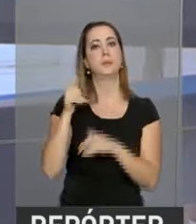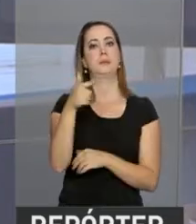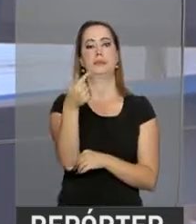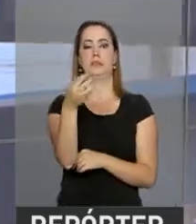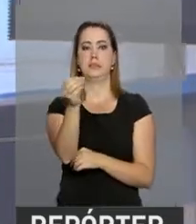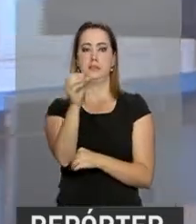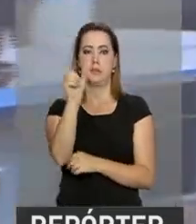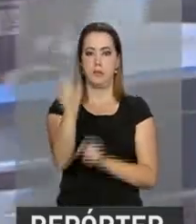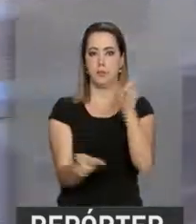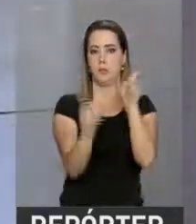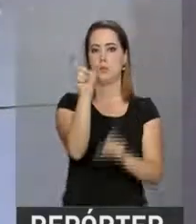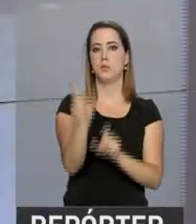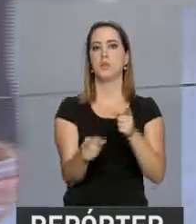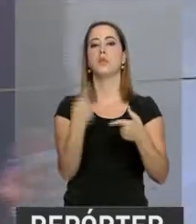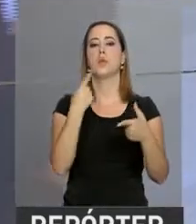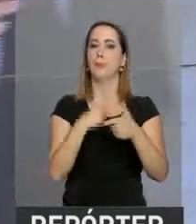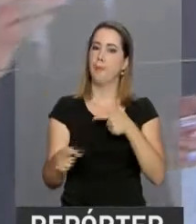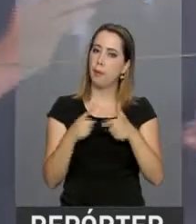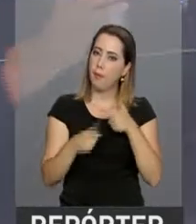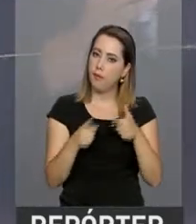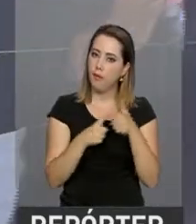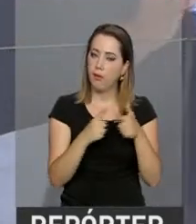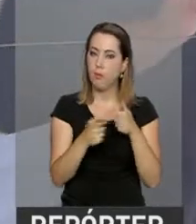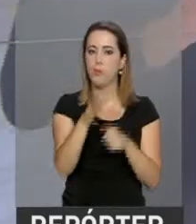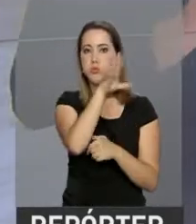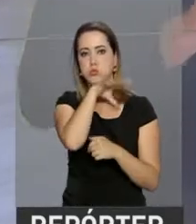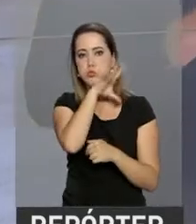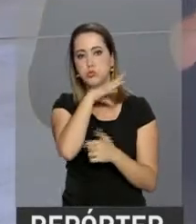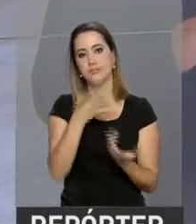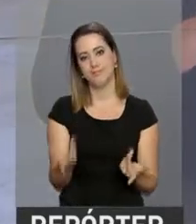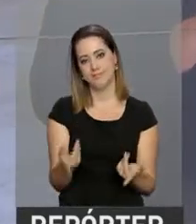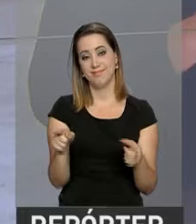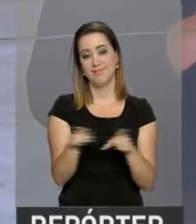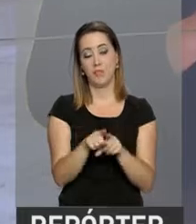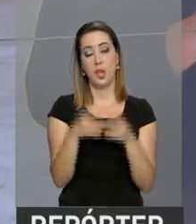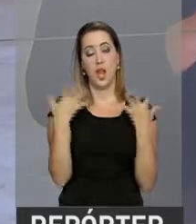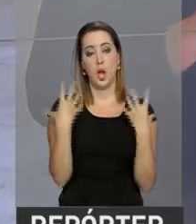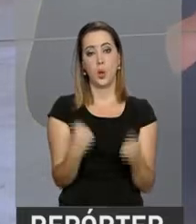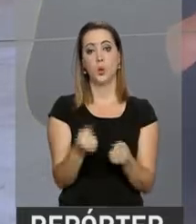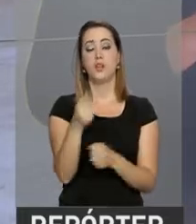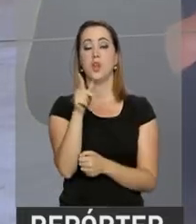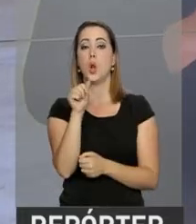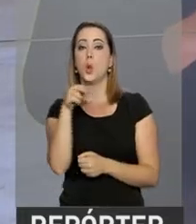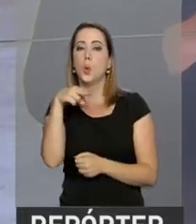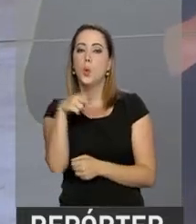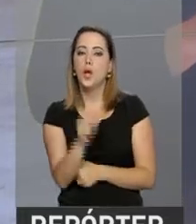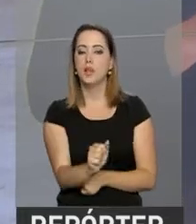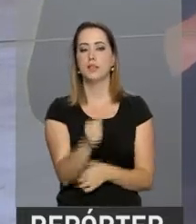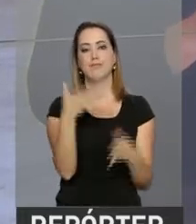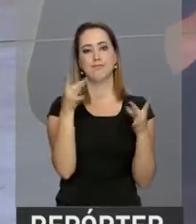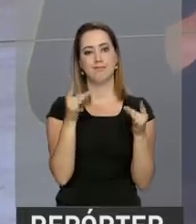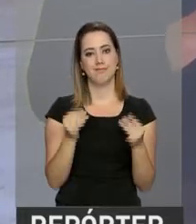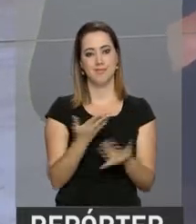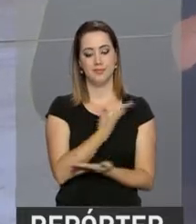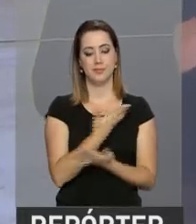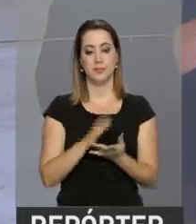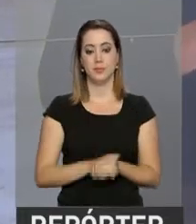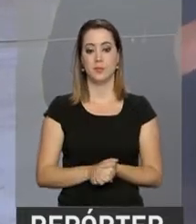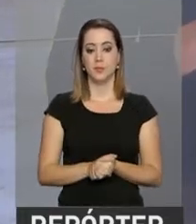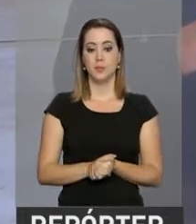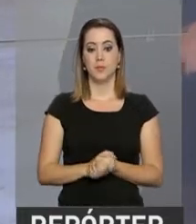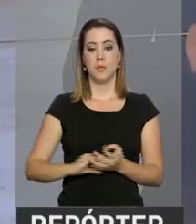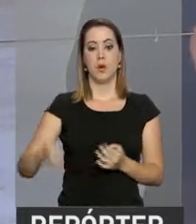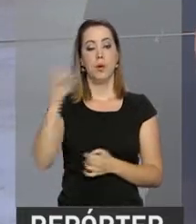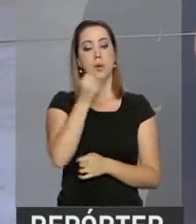fina os detalhes nós vamos ter com a repórter luana cara que está no palácio do planalto e ao vivo traz pra gente as informações boa tarde olá